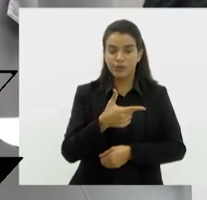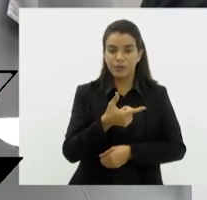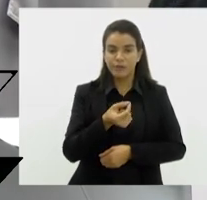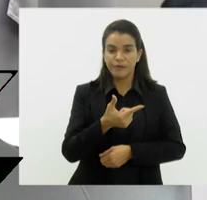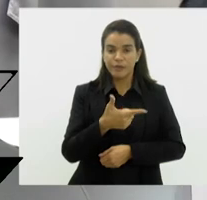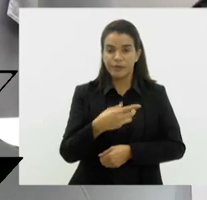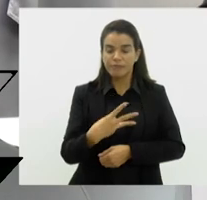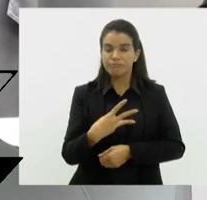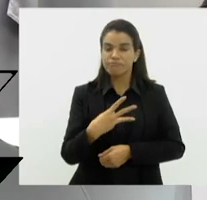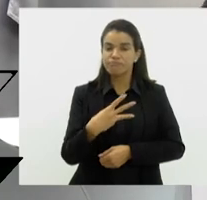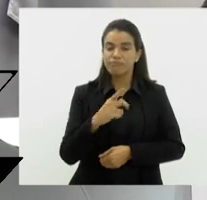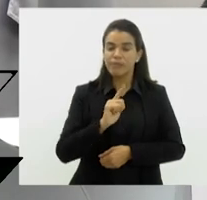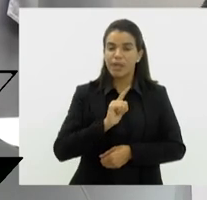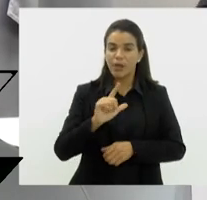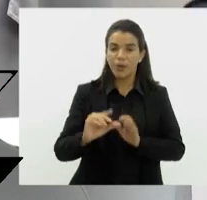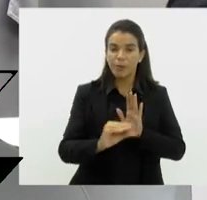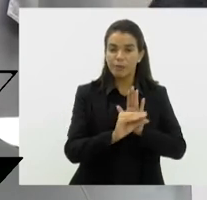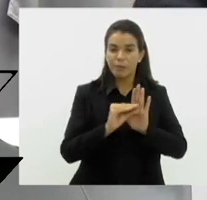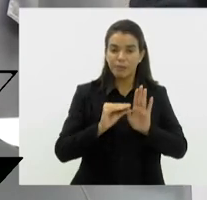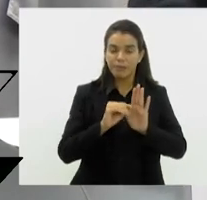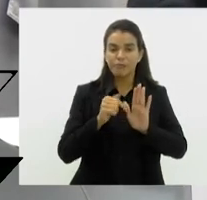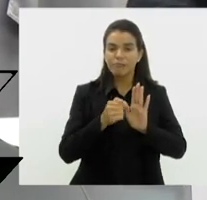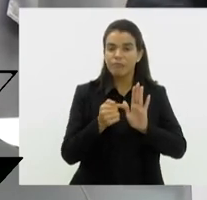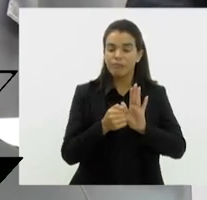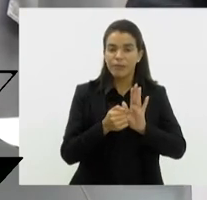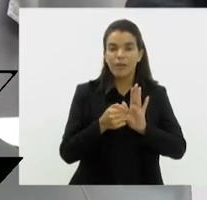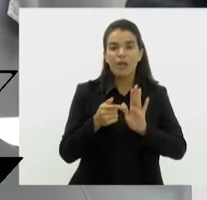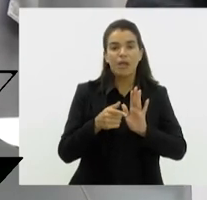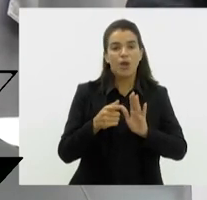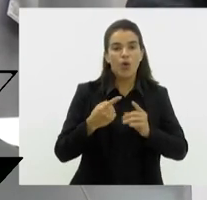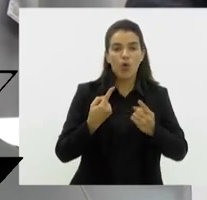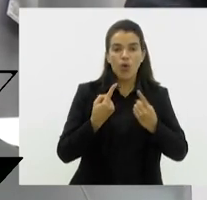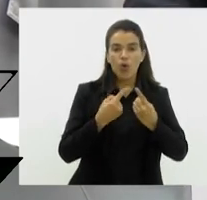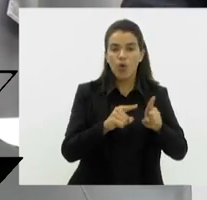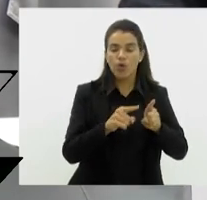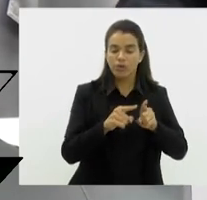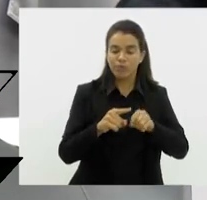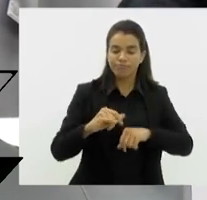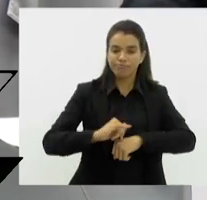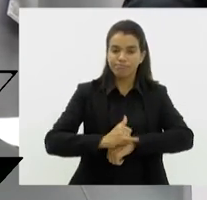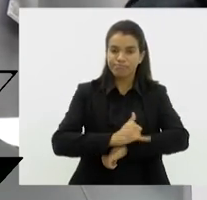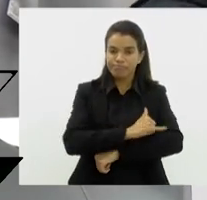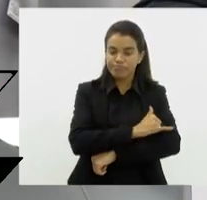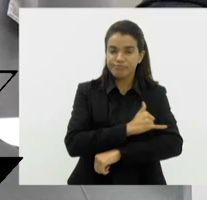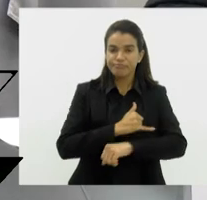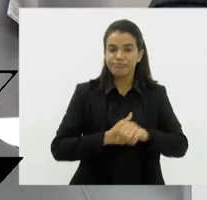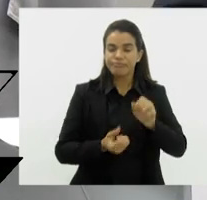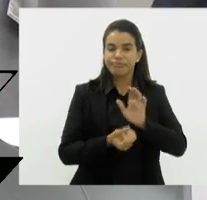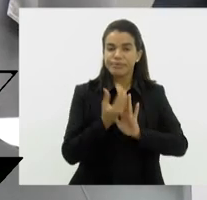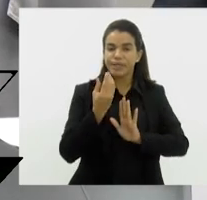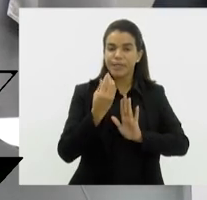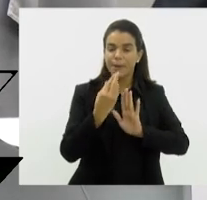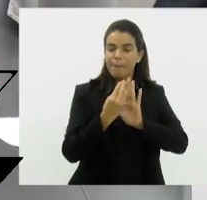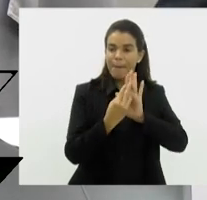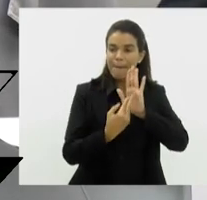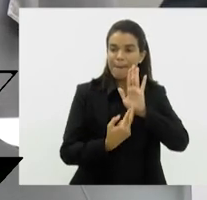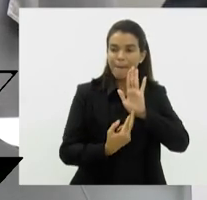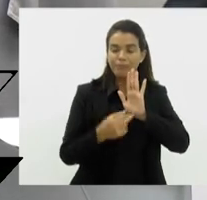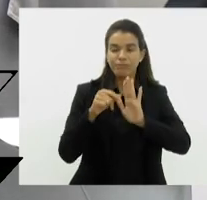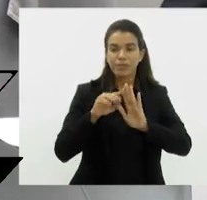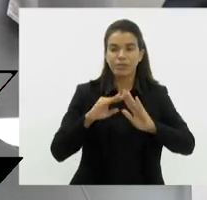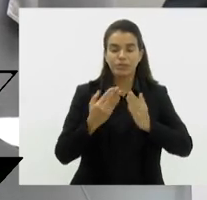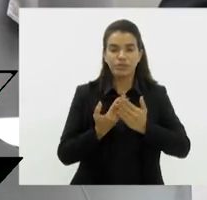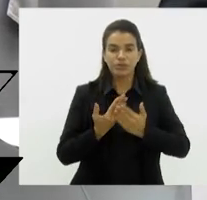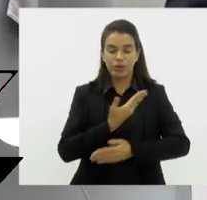ele tem como ementa instituir ações de combate à obesidade infanto-juvenil, estabelece diretrizes que deverão nortear a alimentação escolar